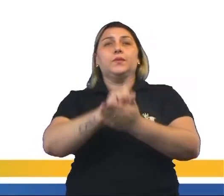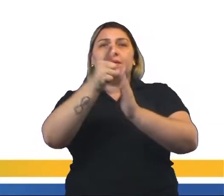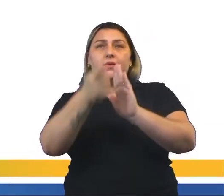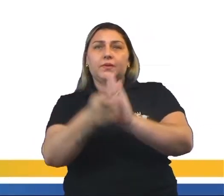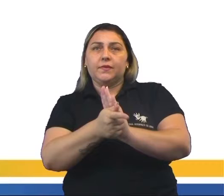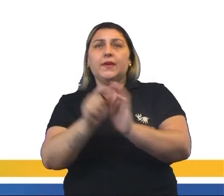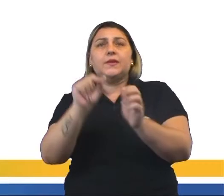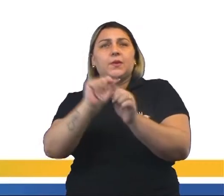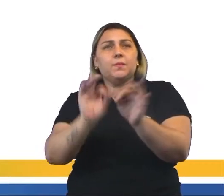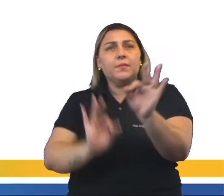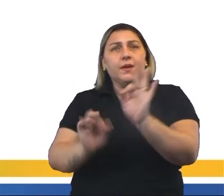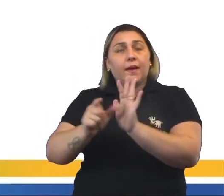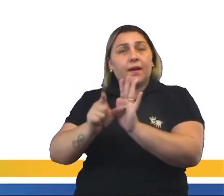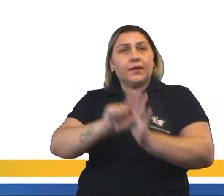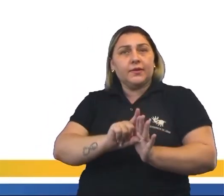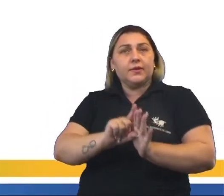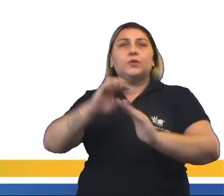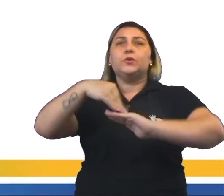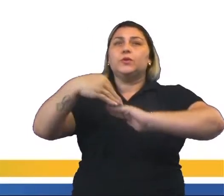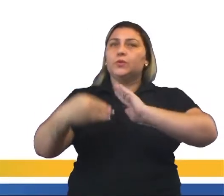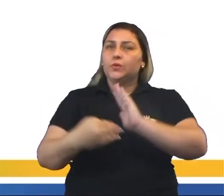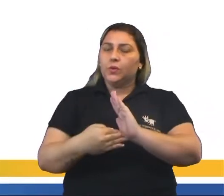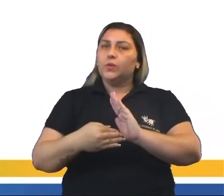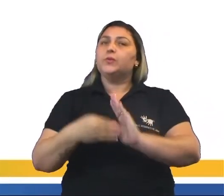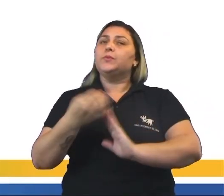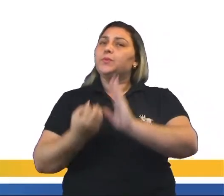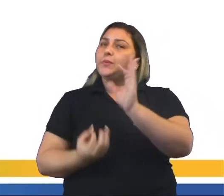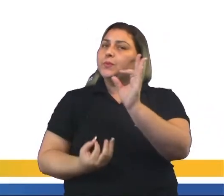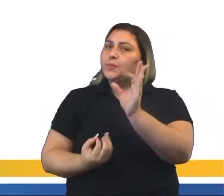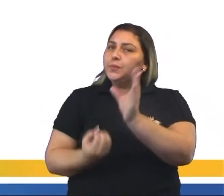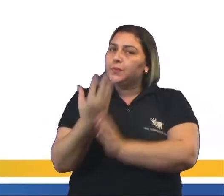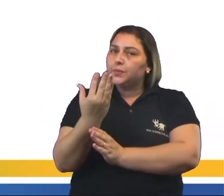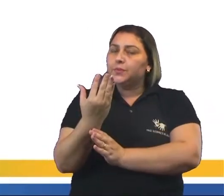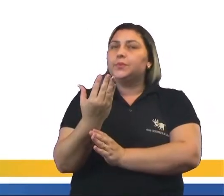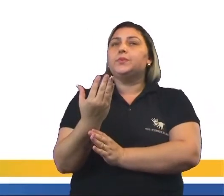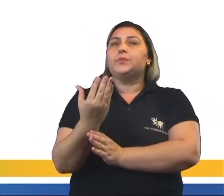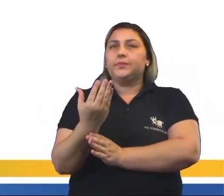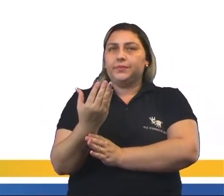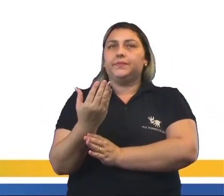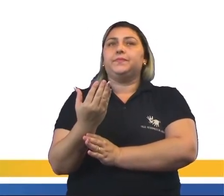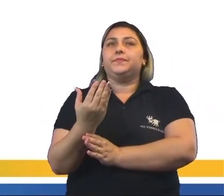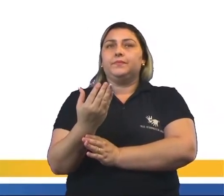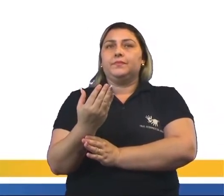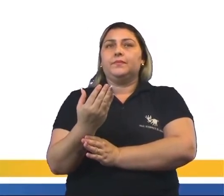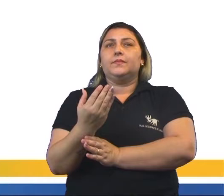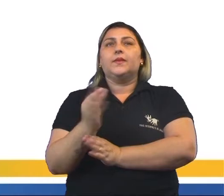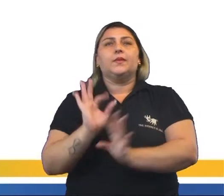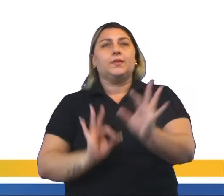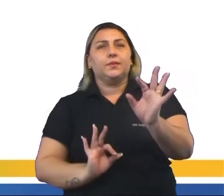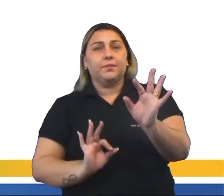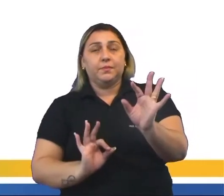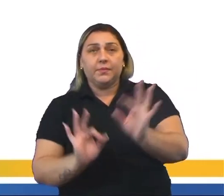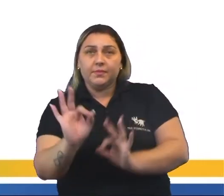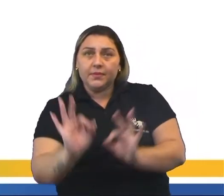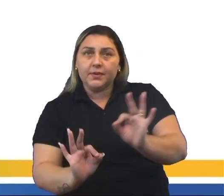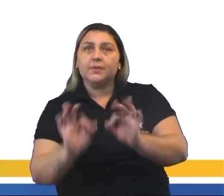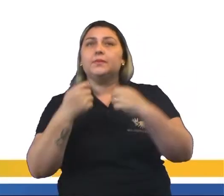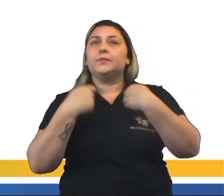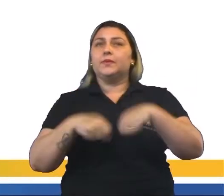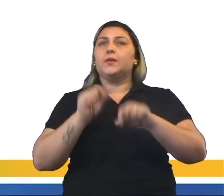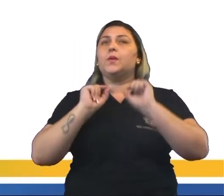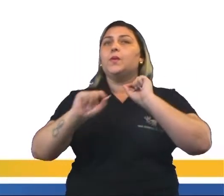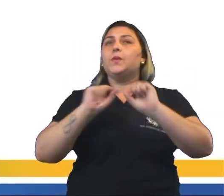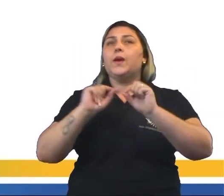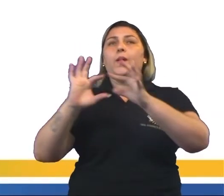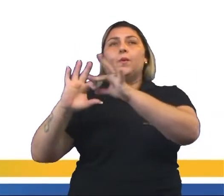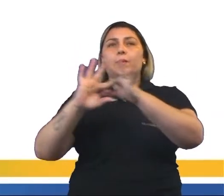gênero, fazer um planejamento de todo o processo de produção. Nesse planejamento, deve-se levar em conta